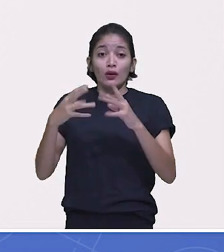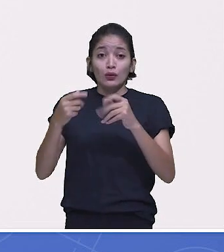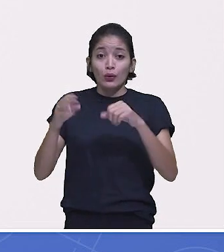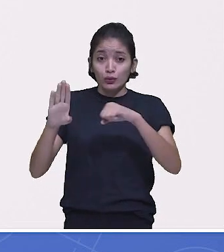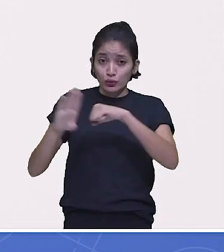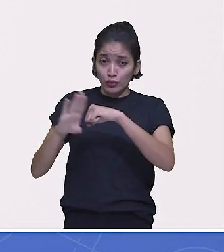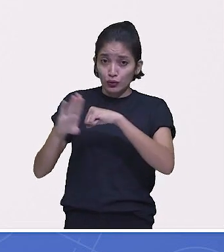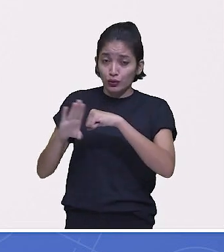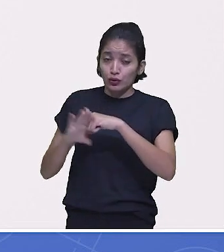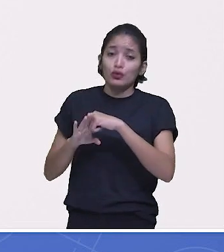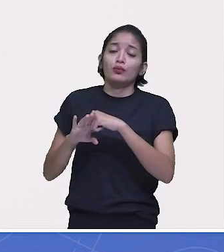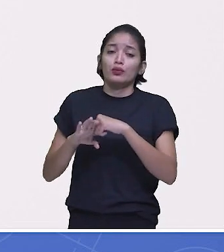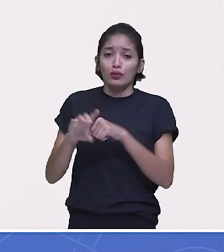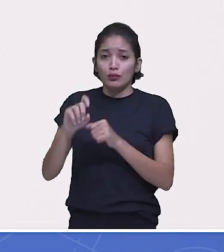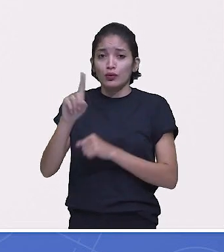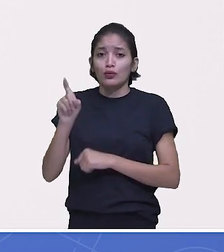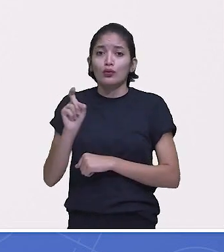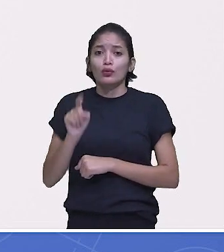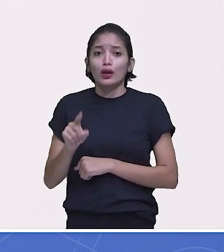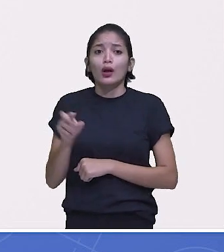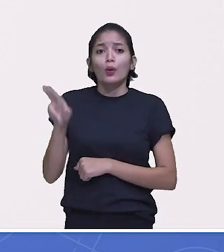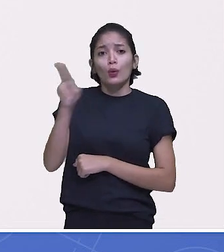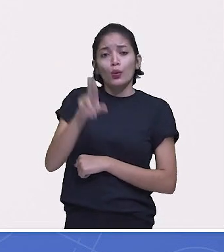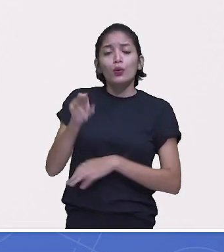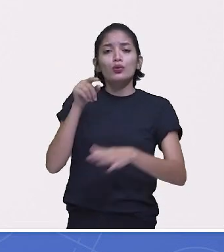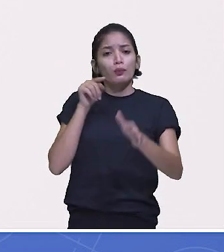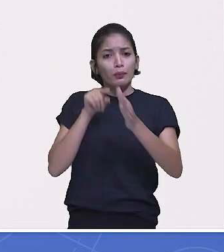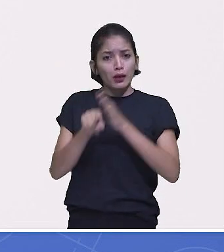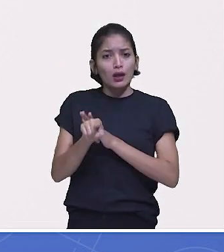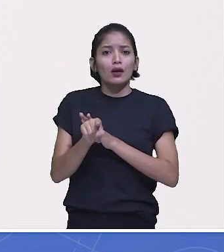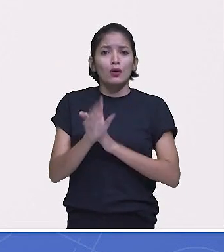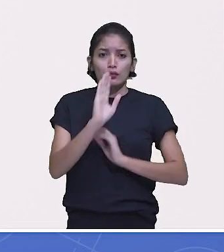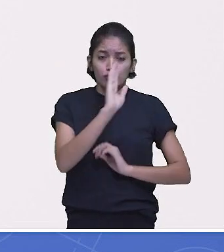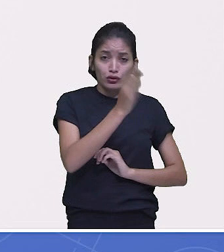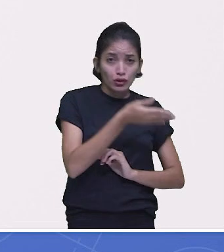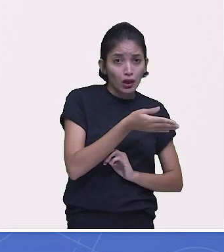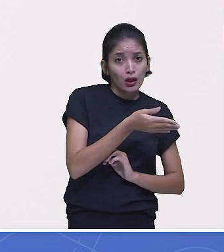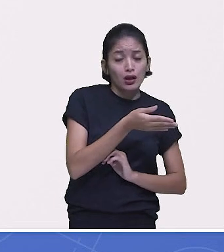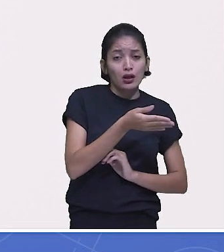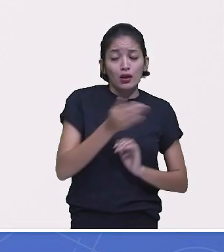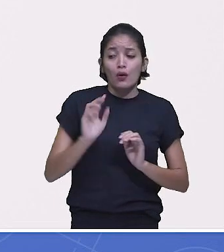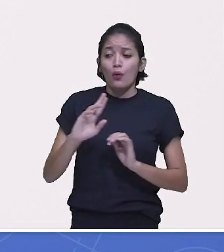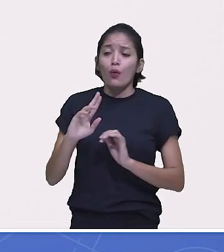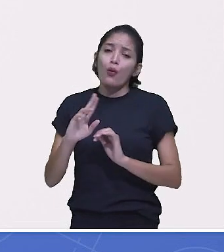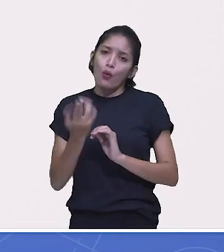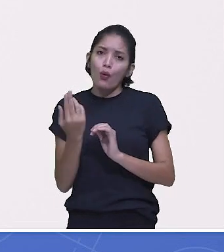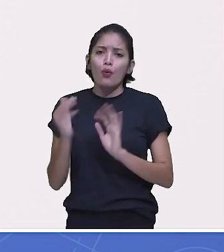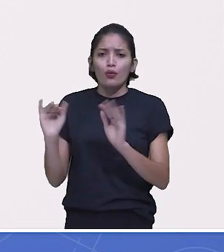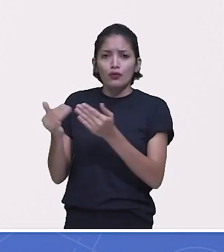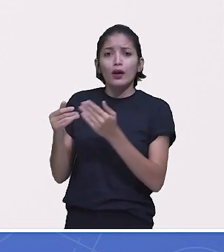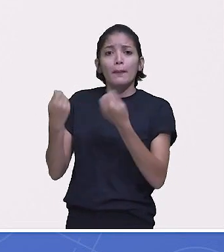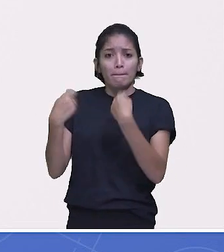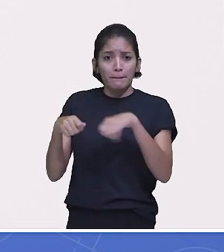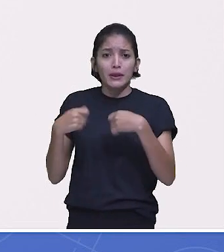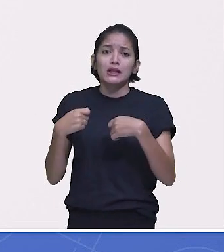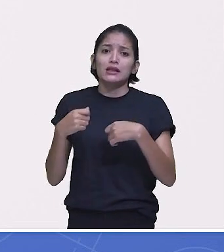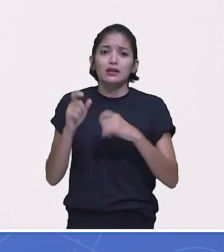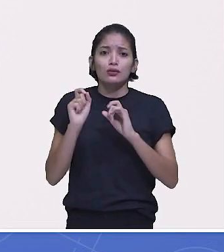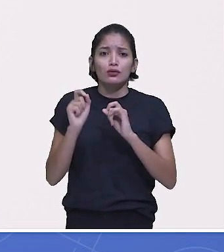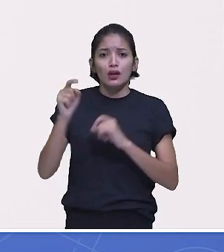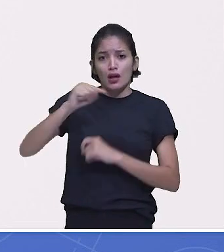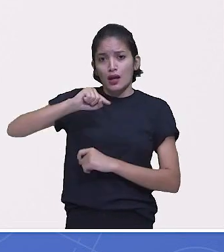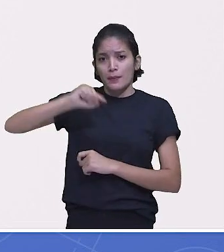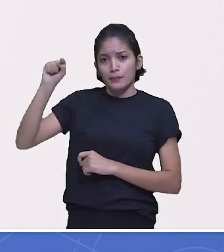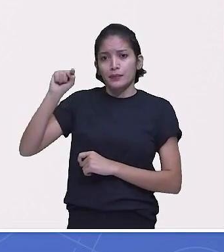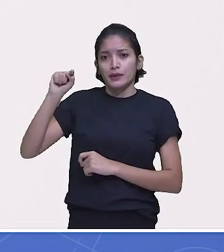pronomes interrogativos, no uso de uma pergunta, direta ou indireta, eles necessitam do acento agudo. Vocês